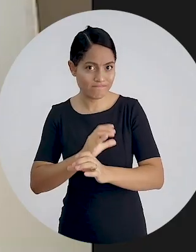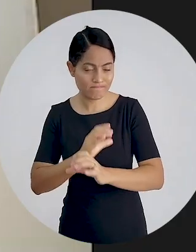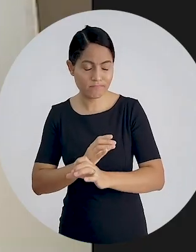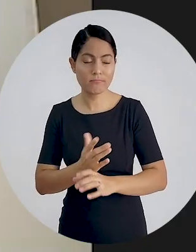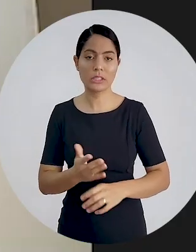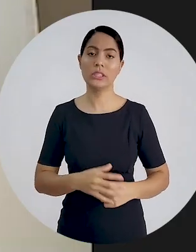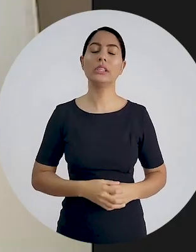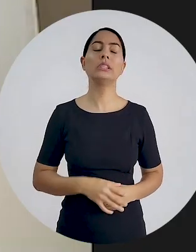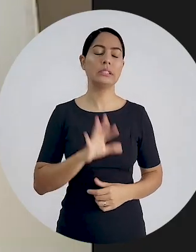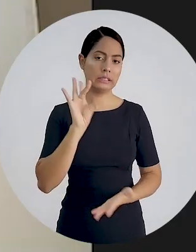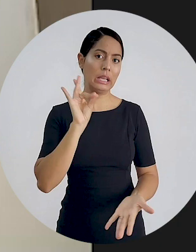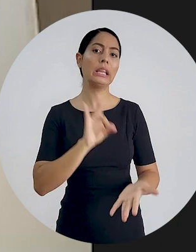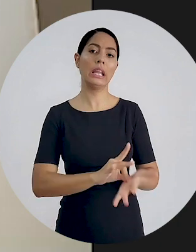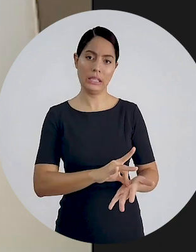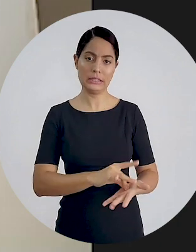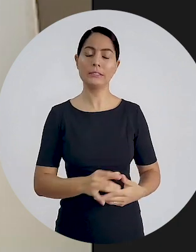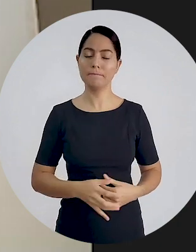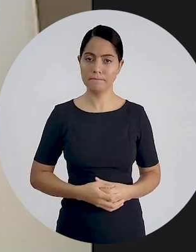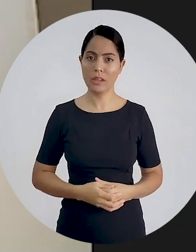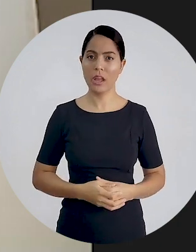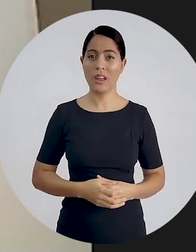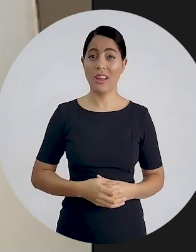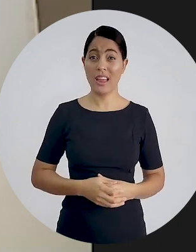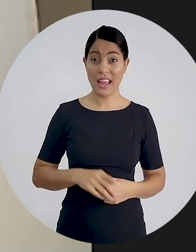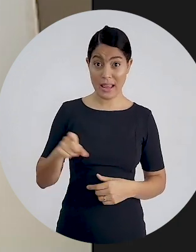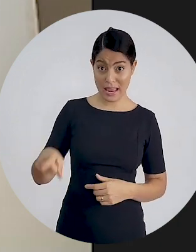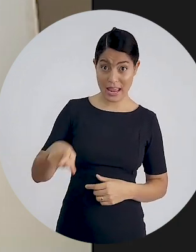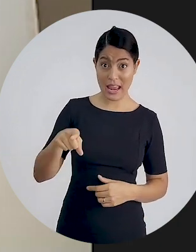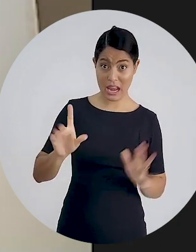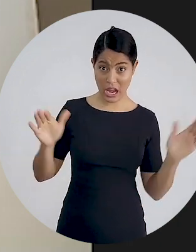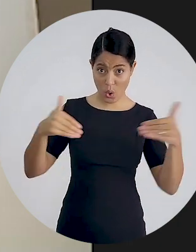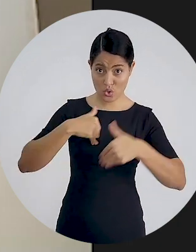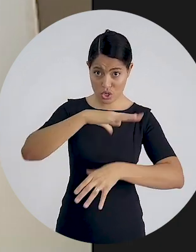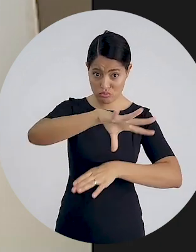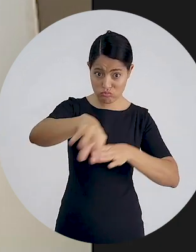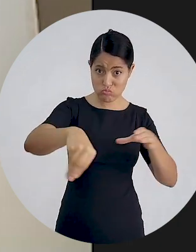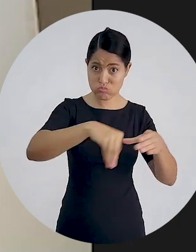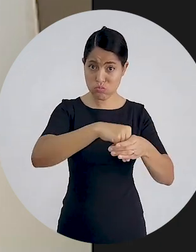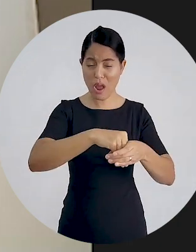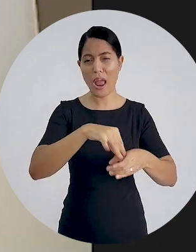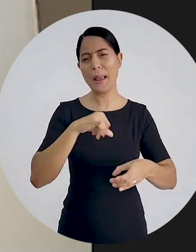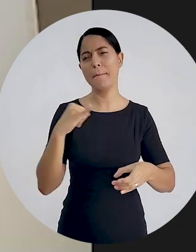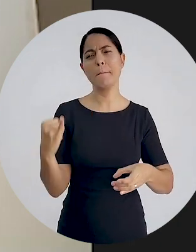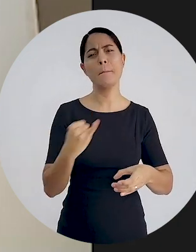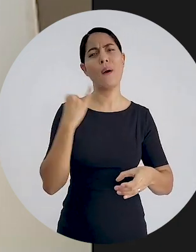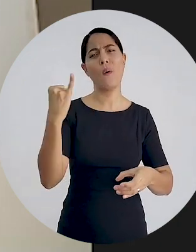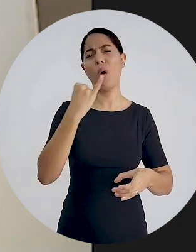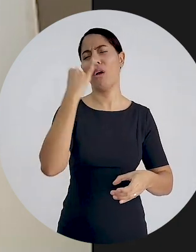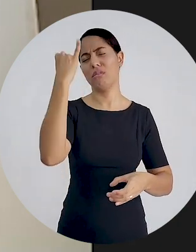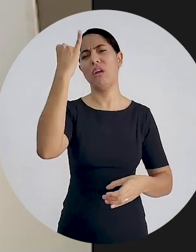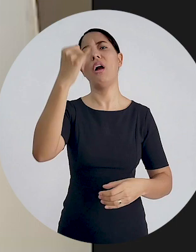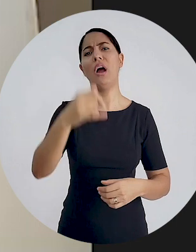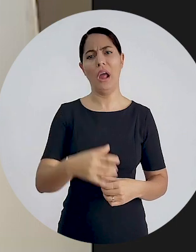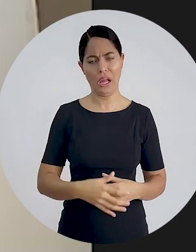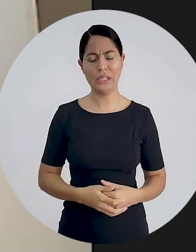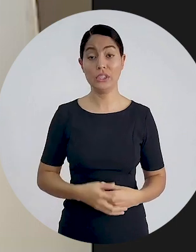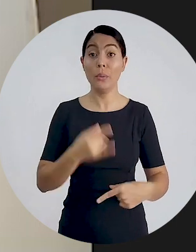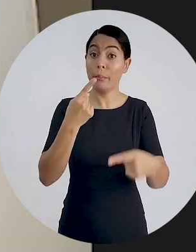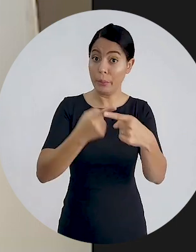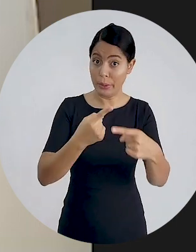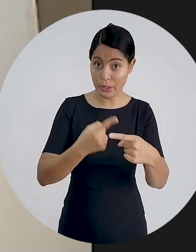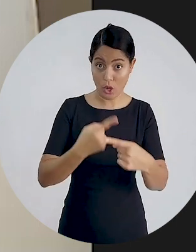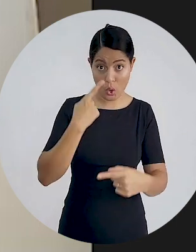certeza. Essa inclusão é muito importante. A gente vê em relação às